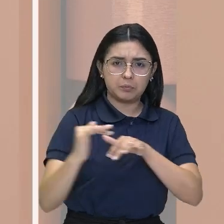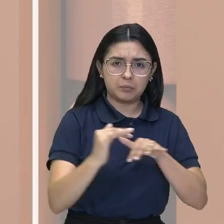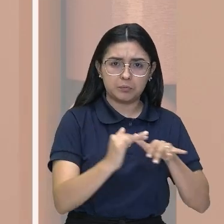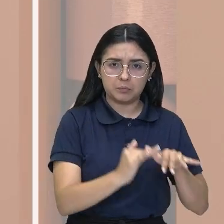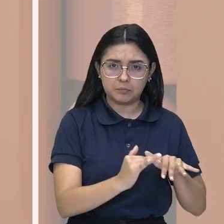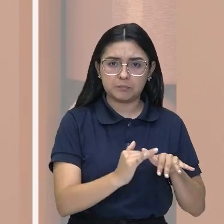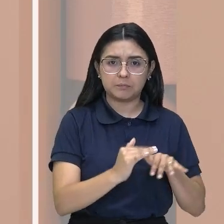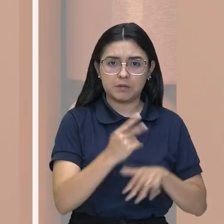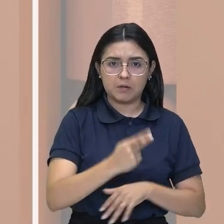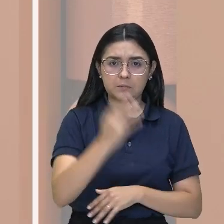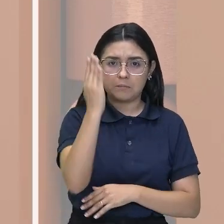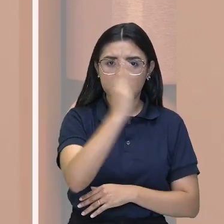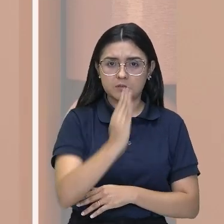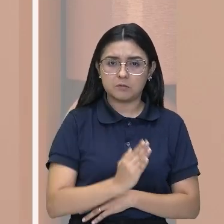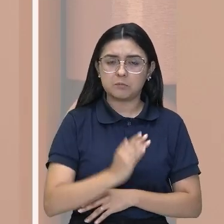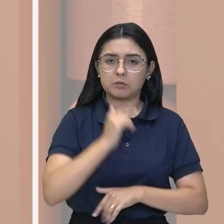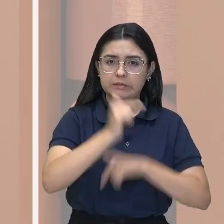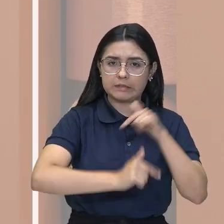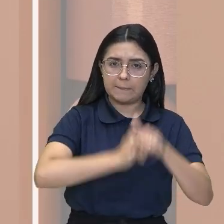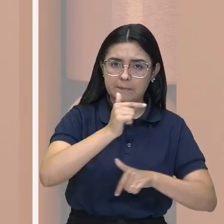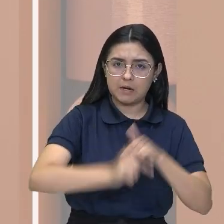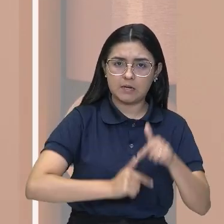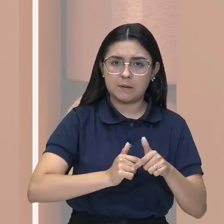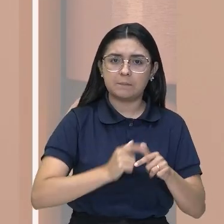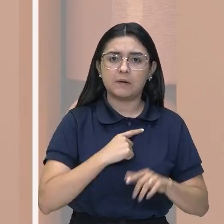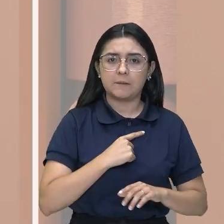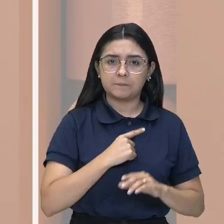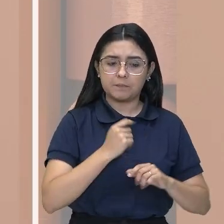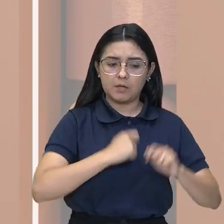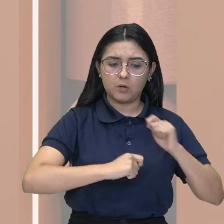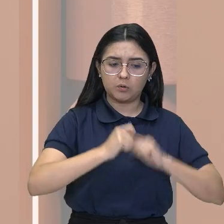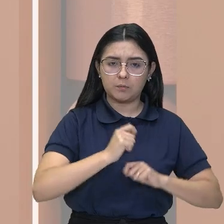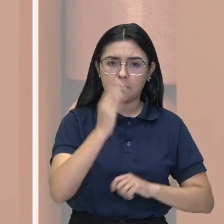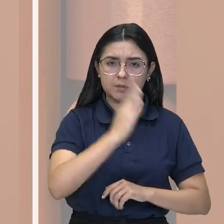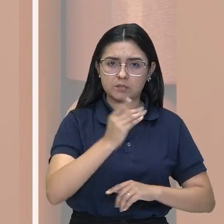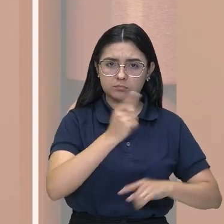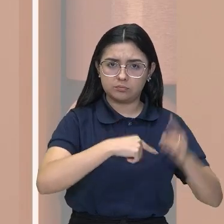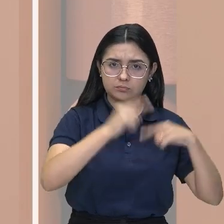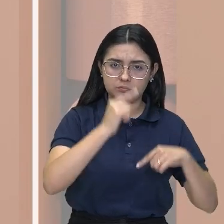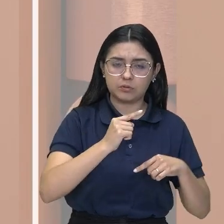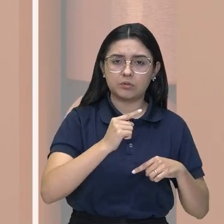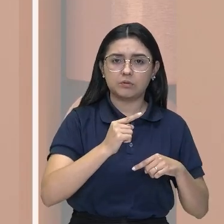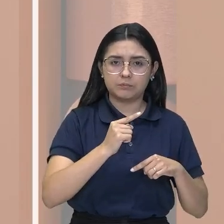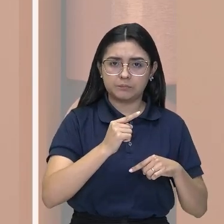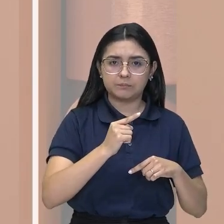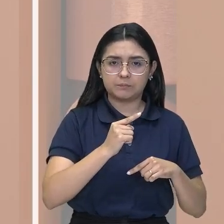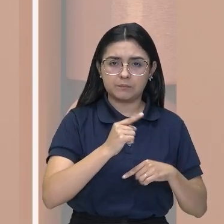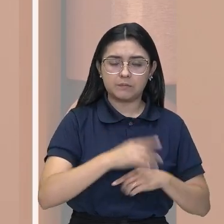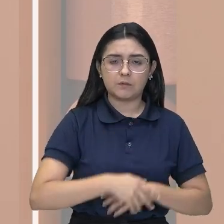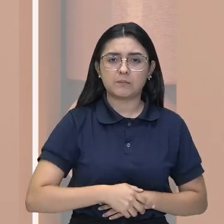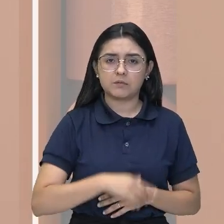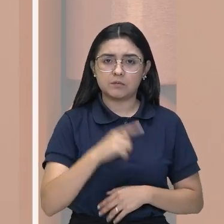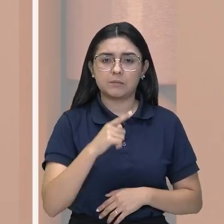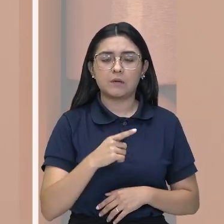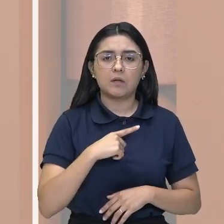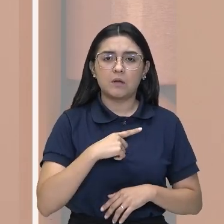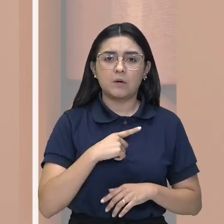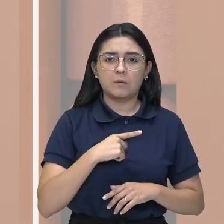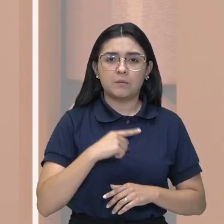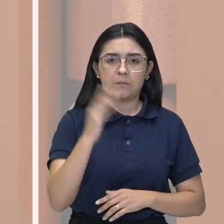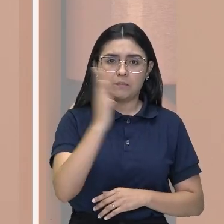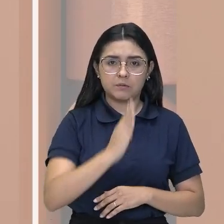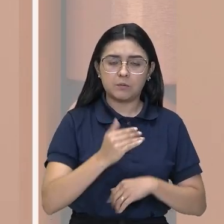mão de obra para alavancar a economia do Brasil colônia e depois do Brasil império, não é isso? Vamos lá